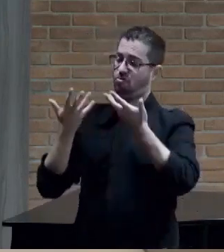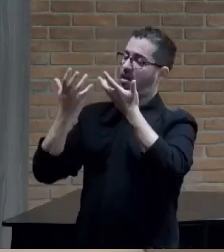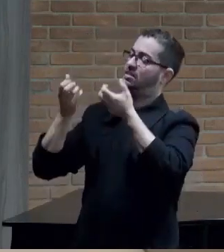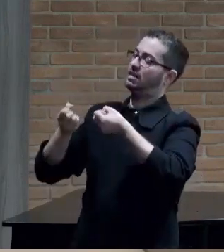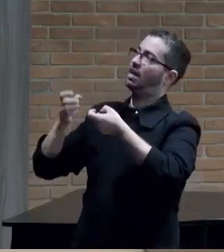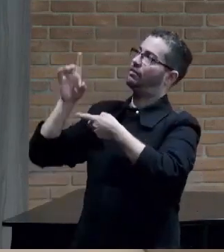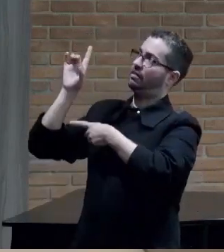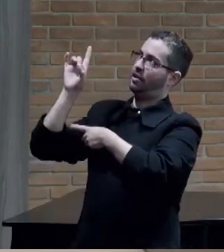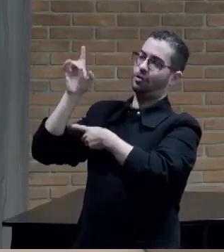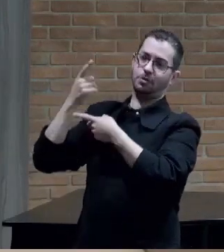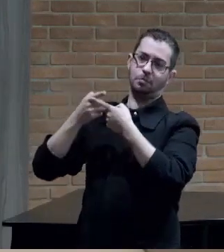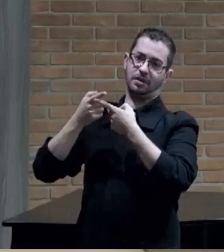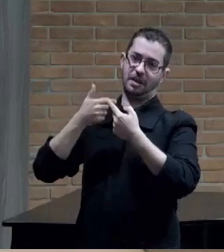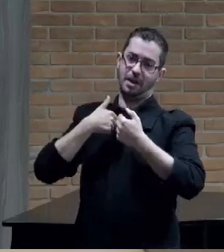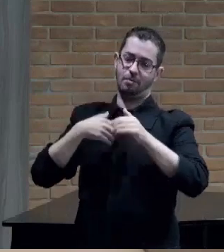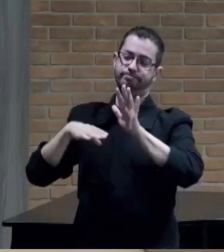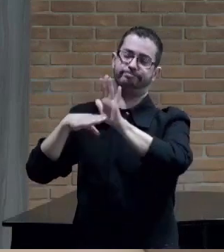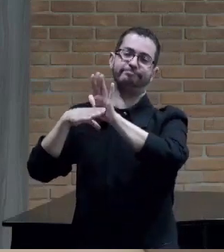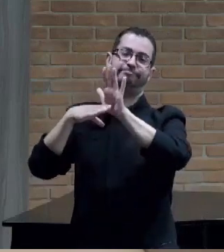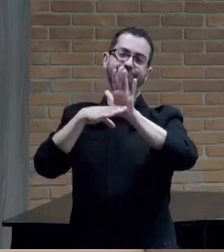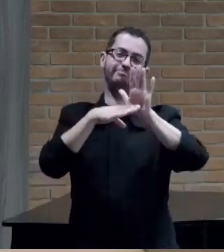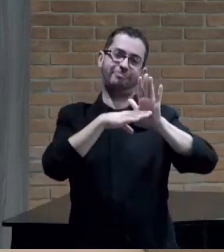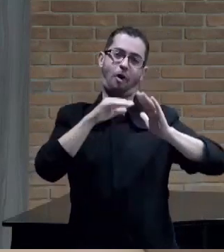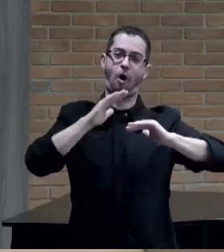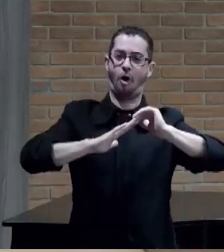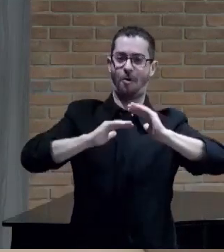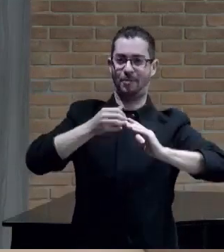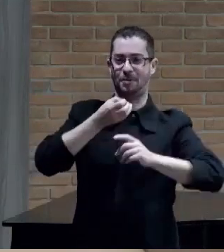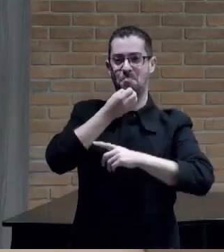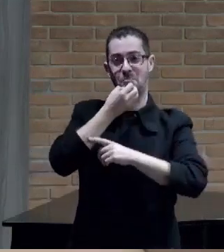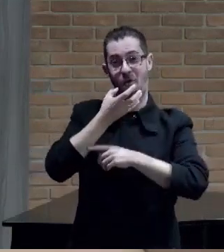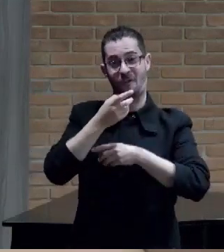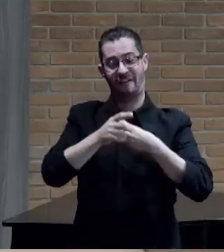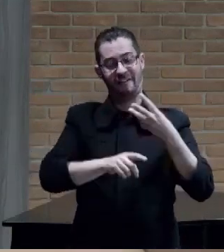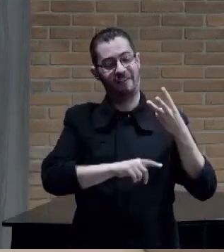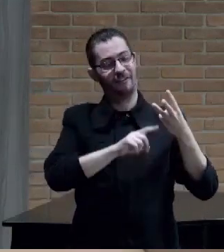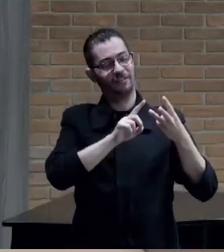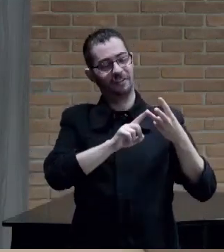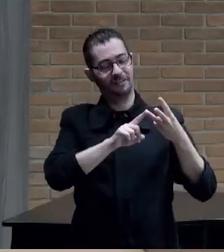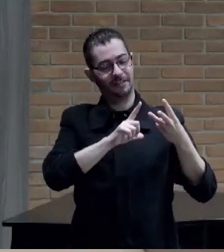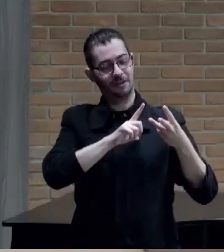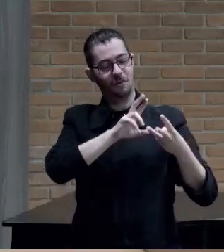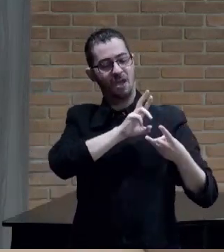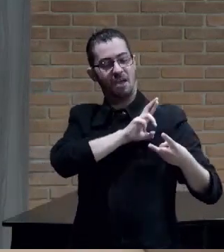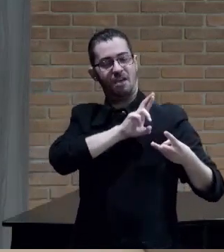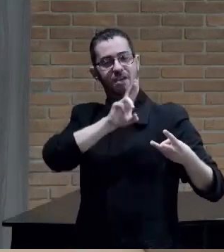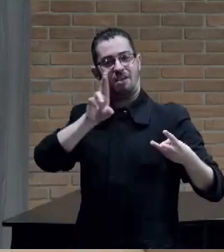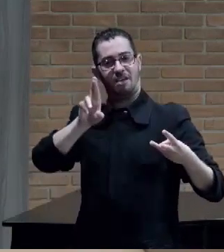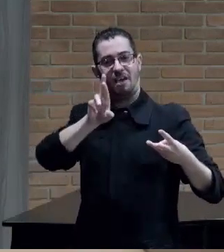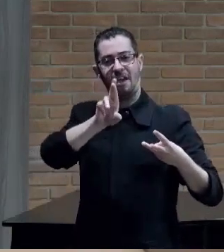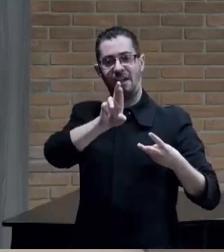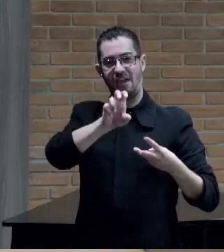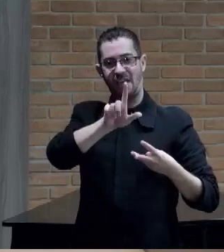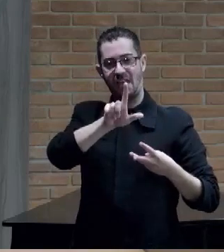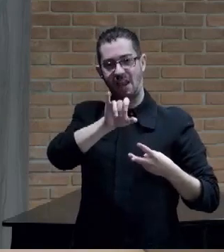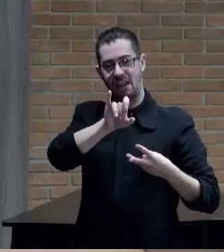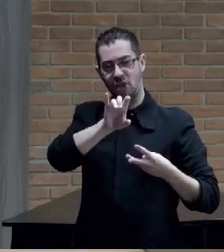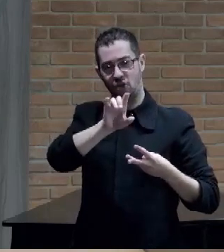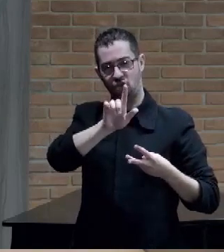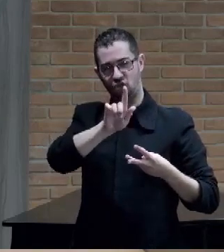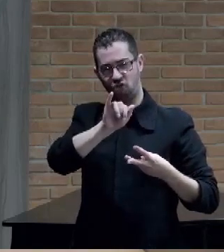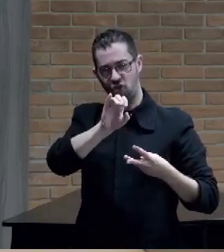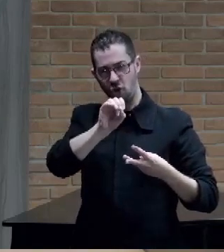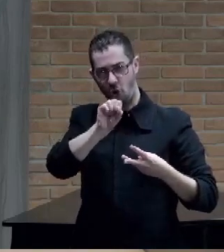suas próprias boas obras. Ou então 3, religiosos e, portanto, aceitáveis diante de Deus com base em suas